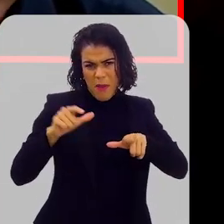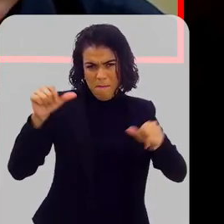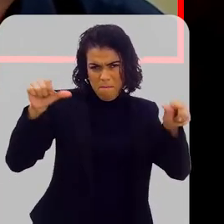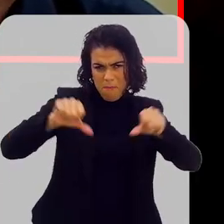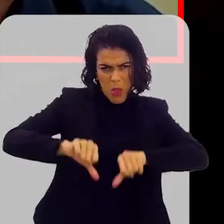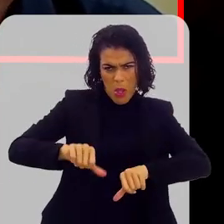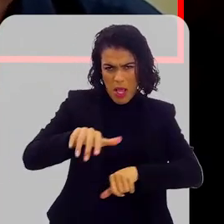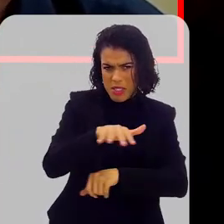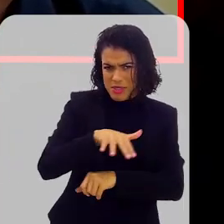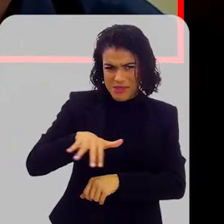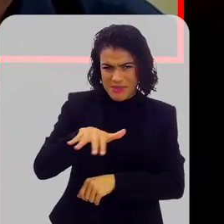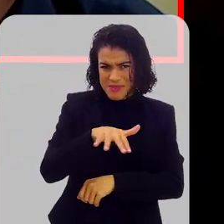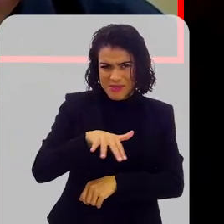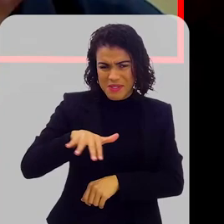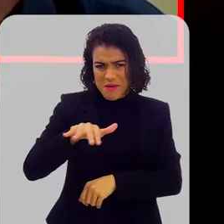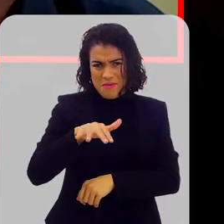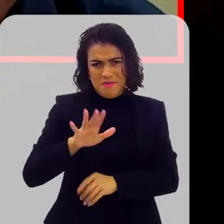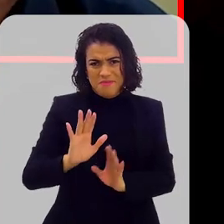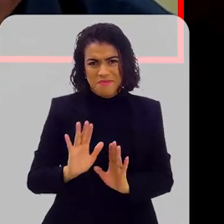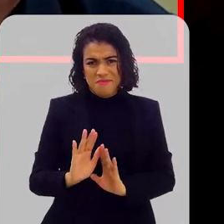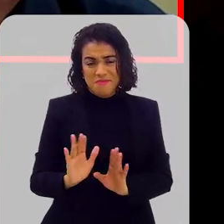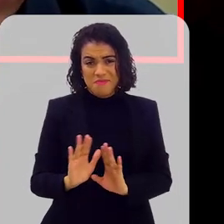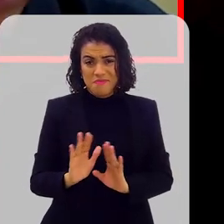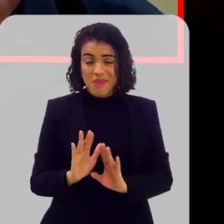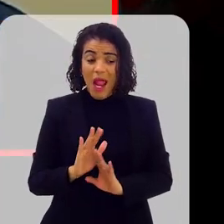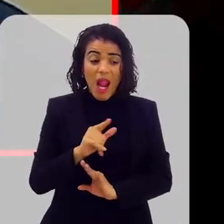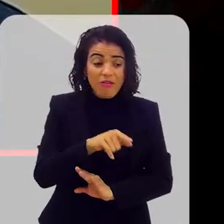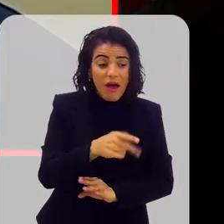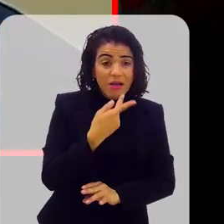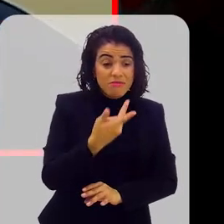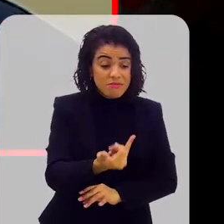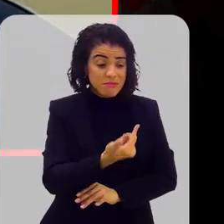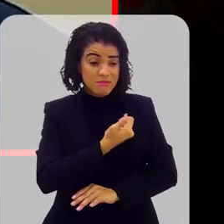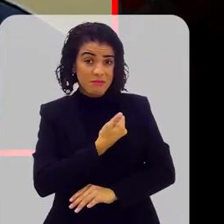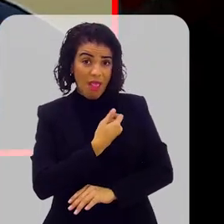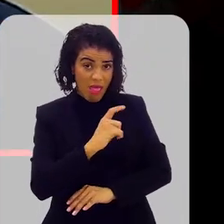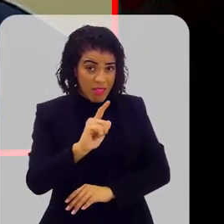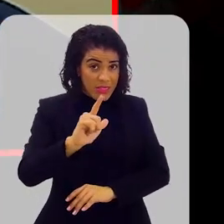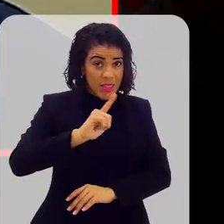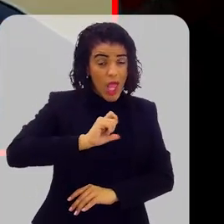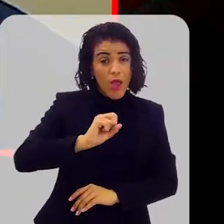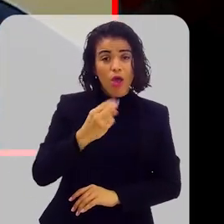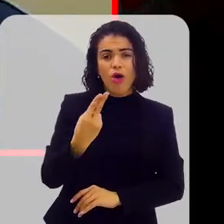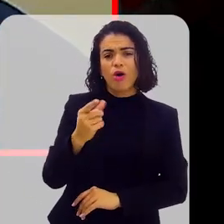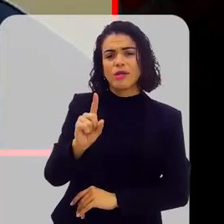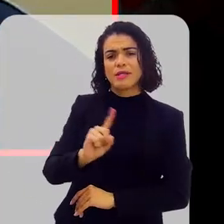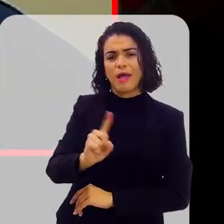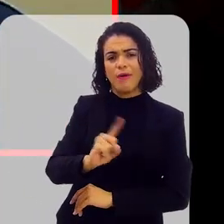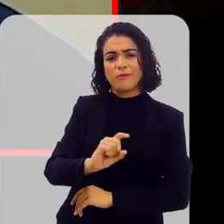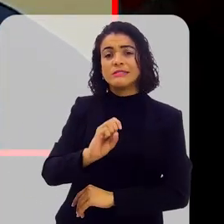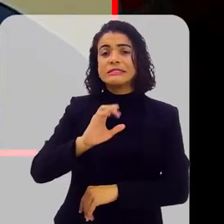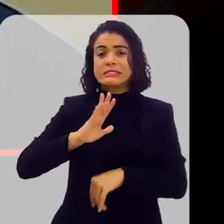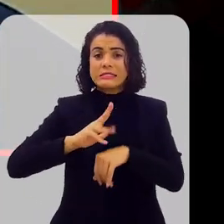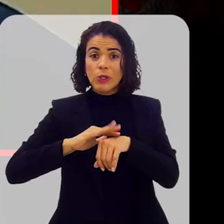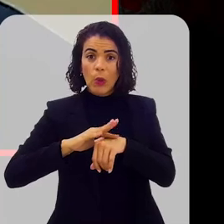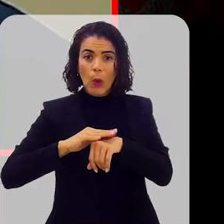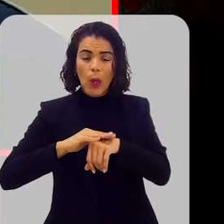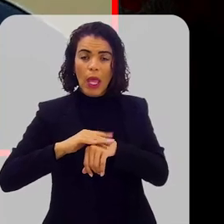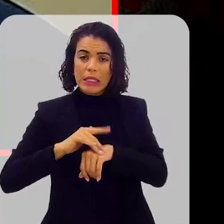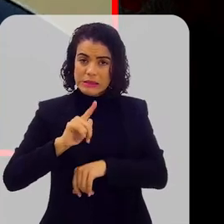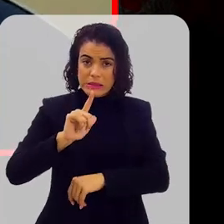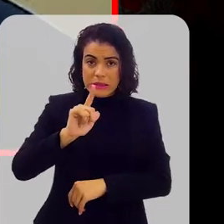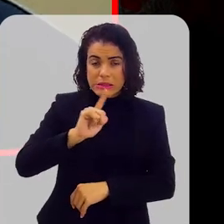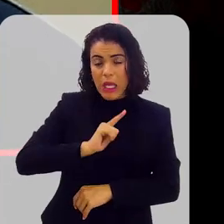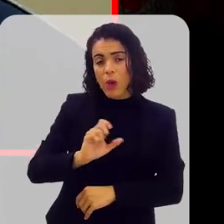piorar a sua situação. Ela vai Sim. permitir um diagnóstico precoce ou não, né? Eventualmente você pode até fazer uma colonoscopia e encontrar uma doença mais